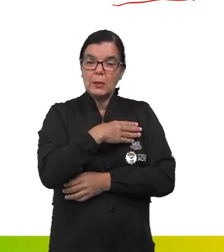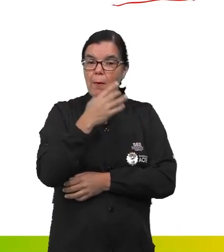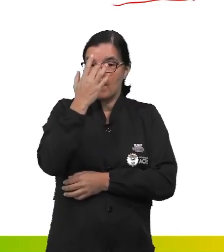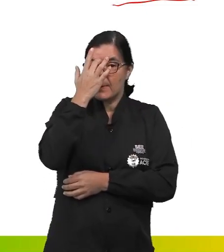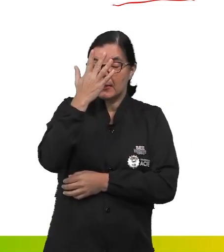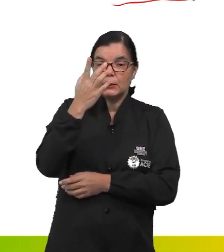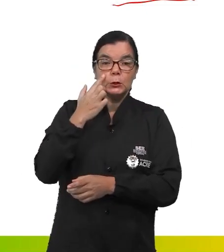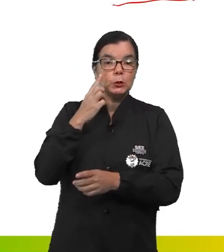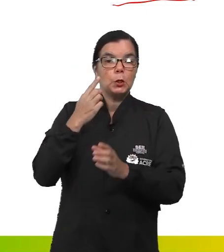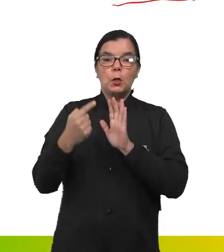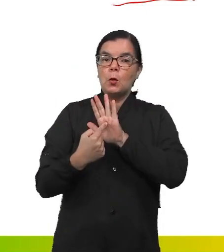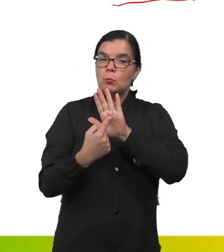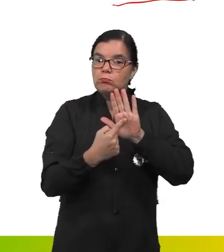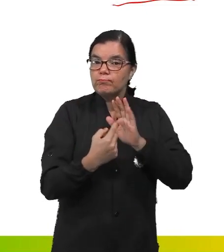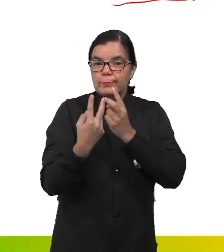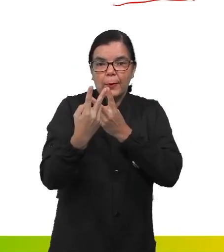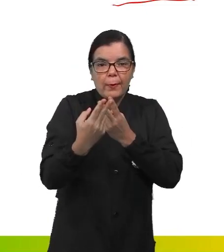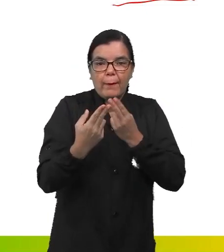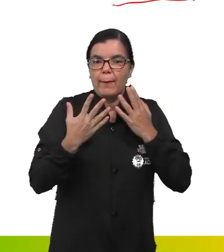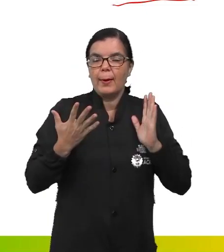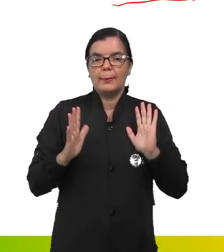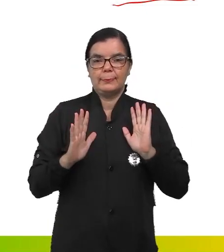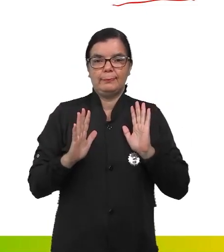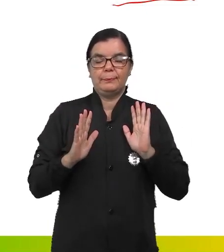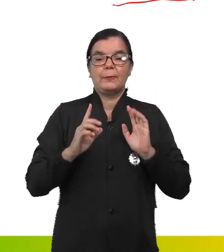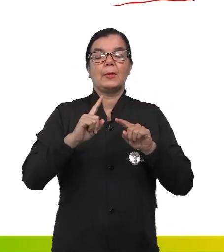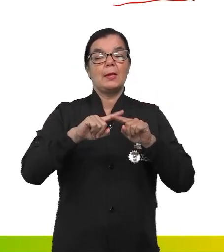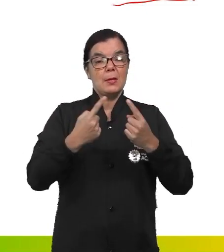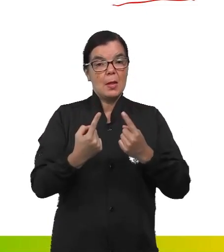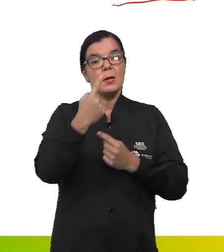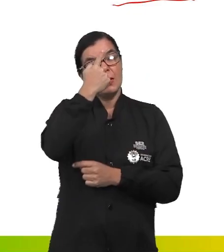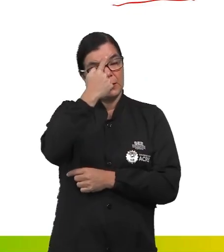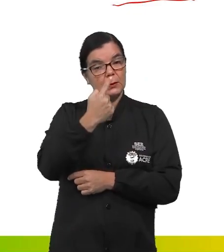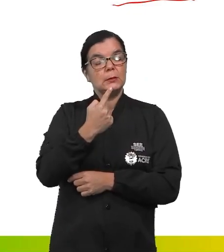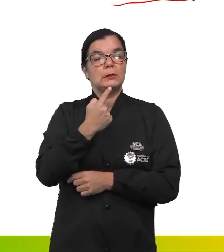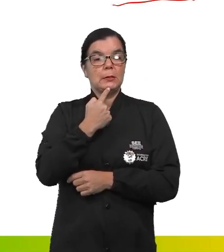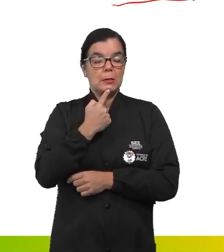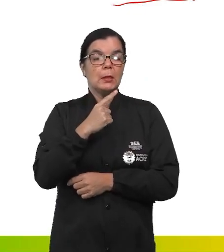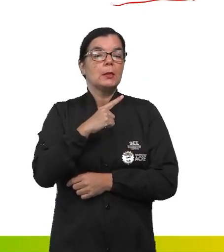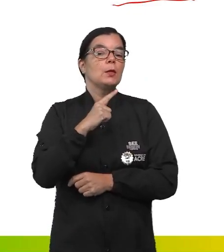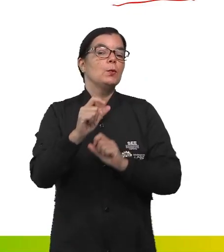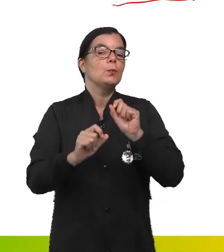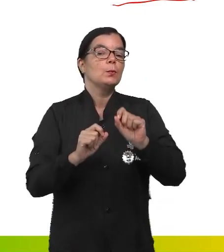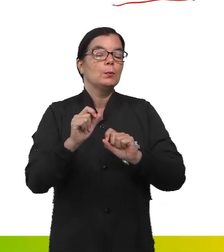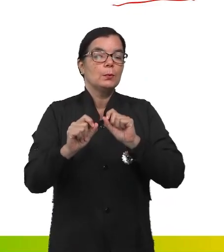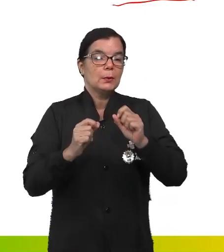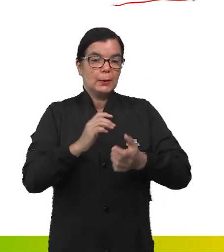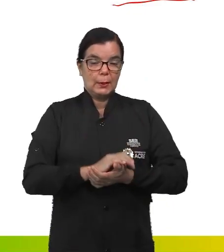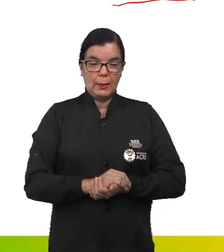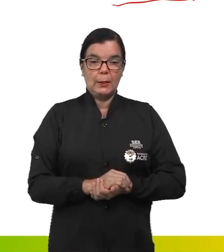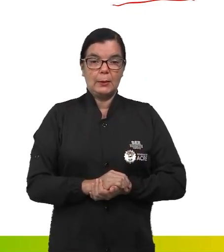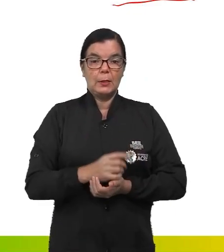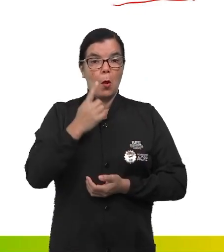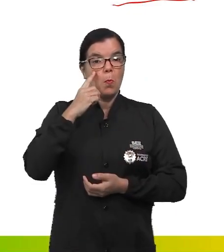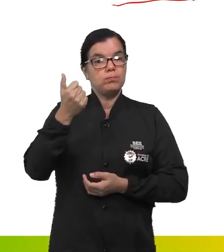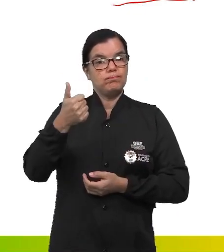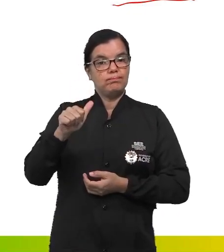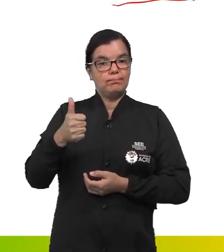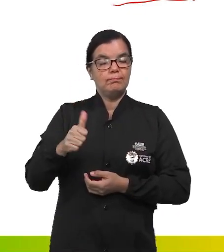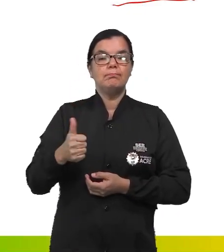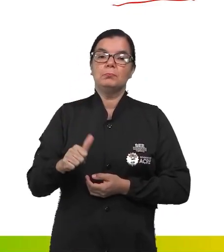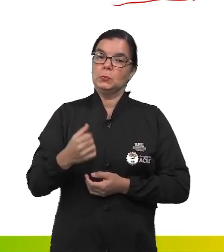fácil a gente se deparar com uma imagem como essa, tá? E essa imagem, ela tem uma análise